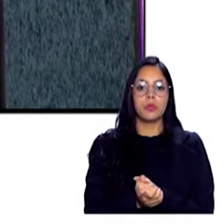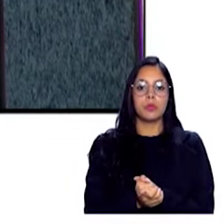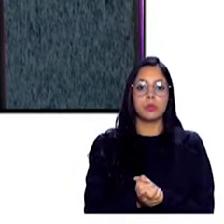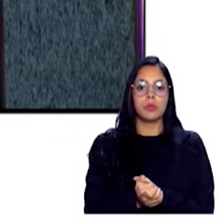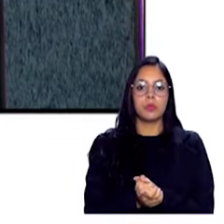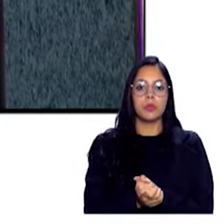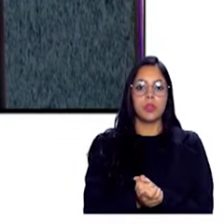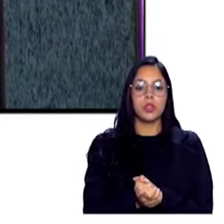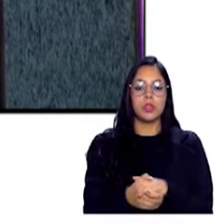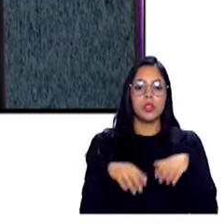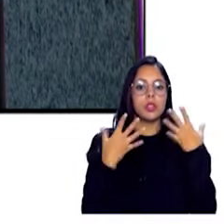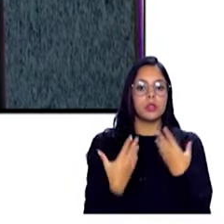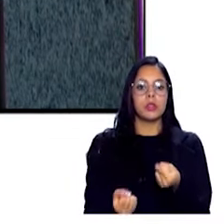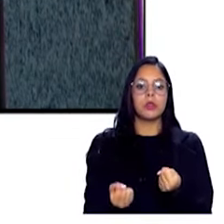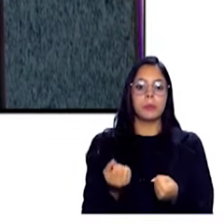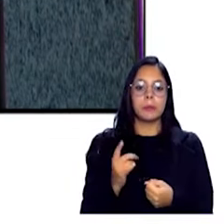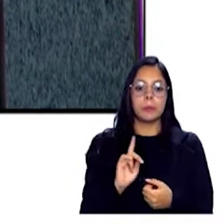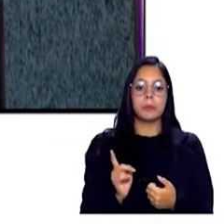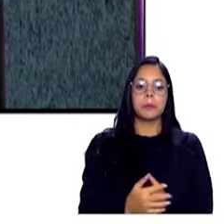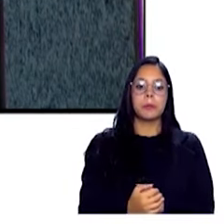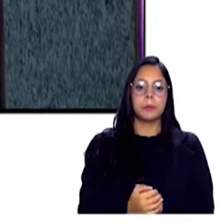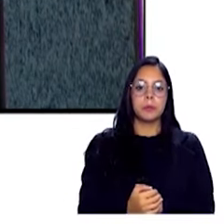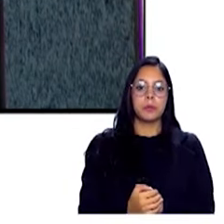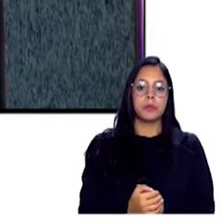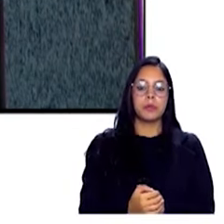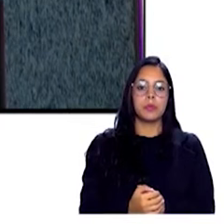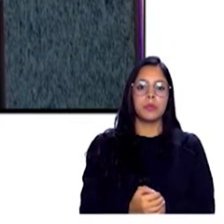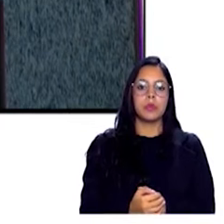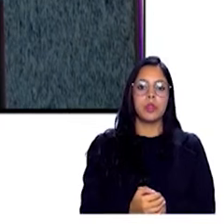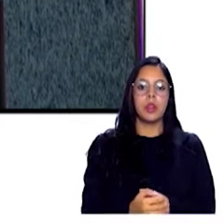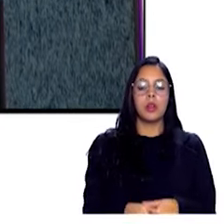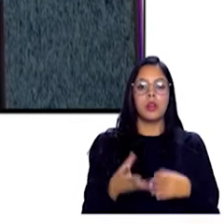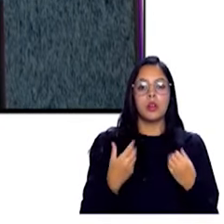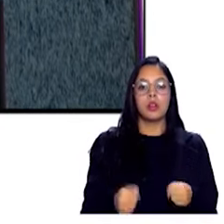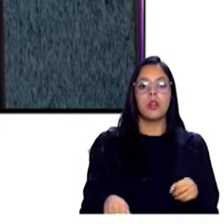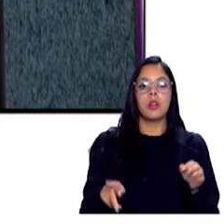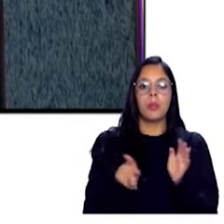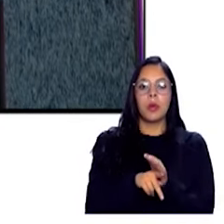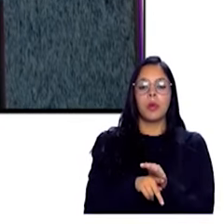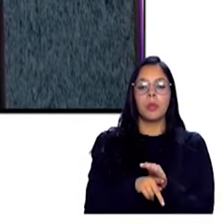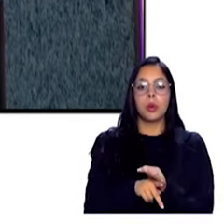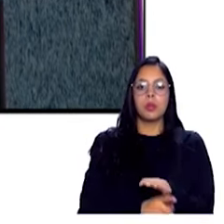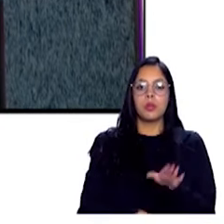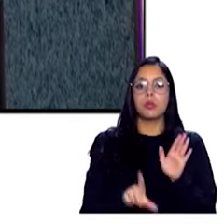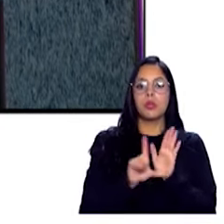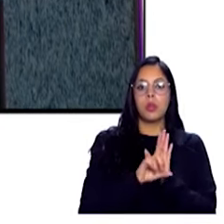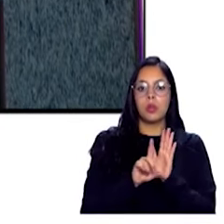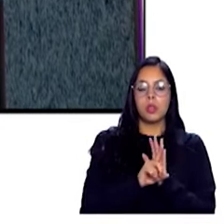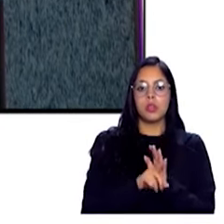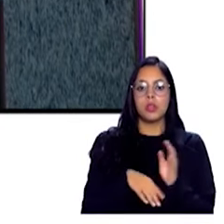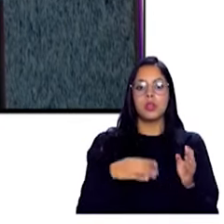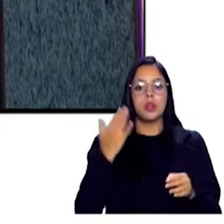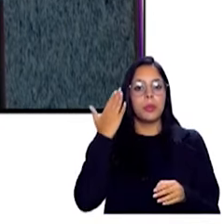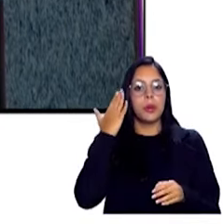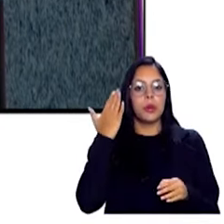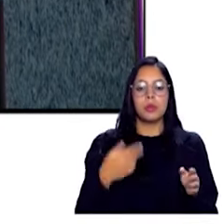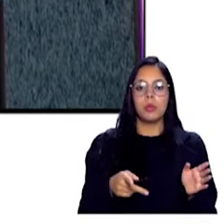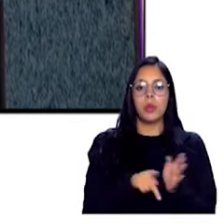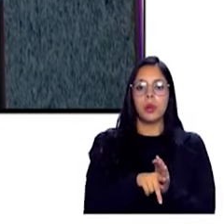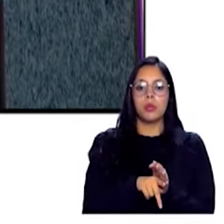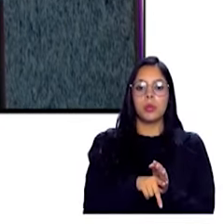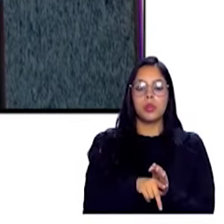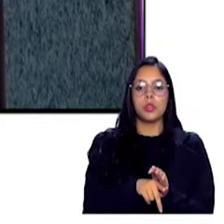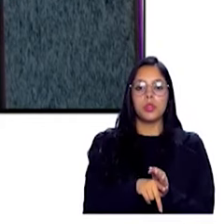não acolhimento não acolhimento na parte dispositiva e interpretativa na parte da